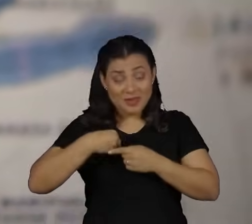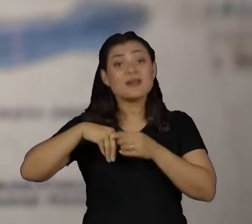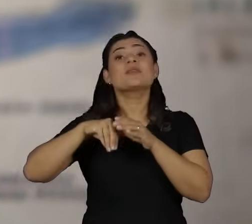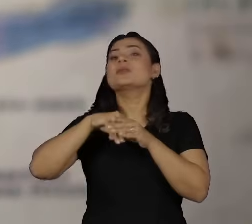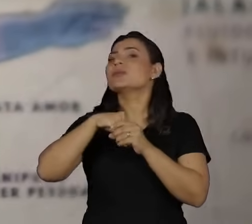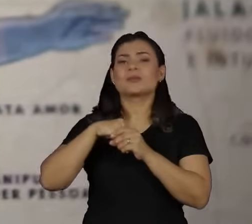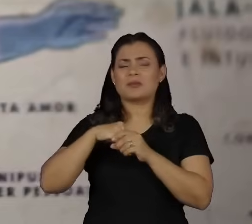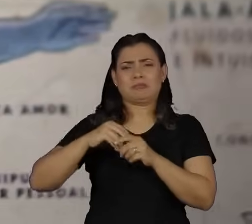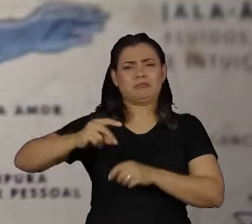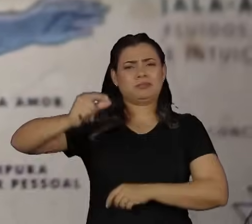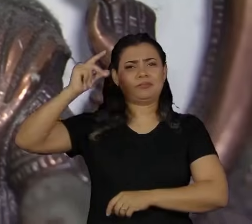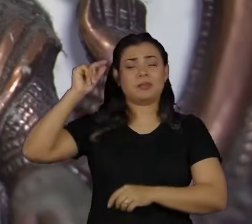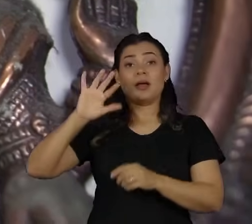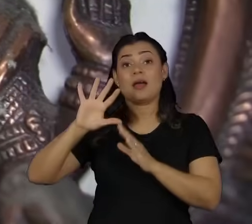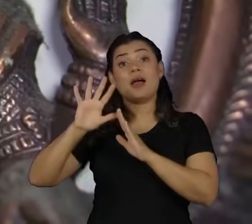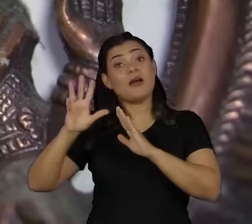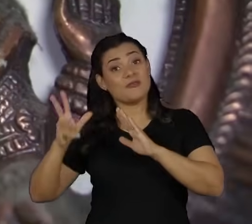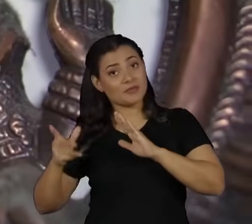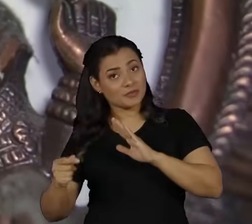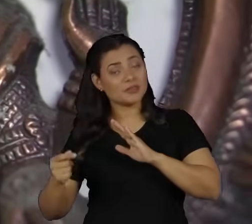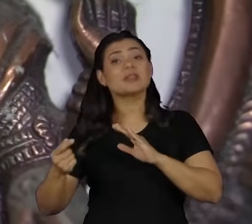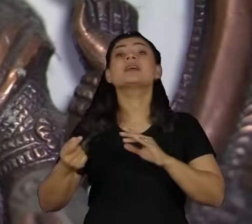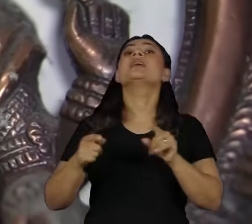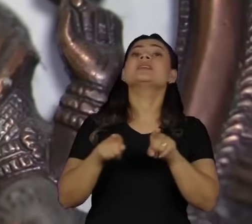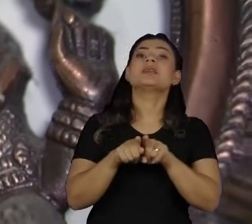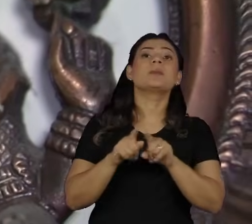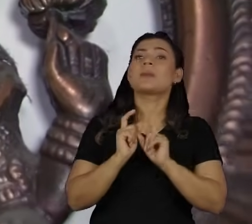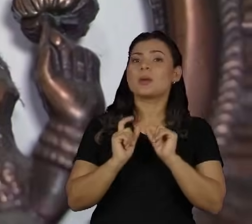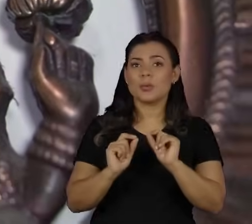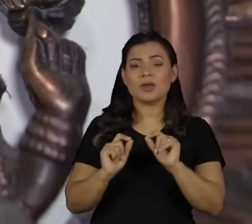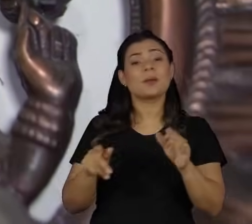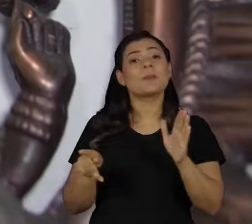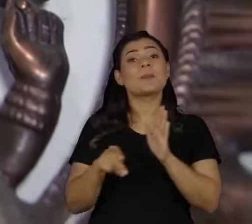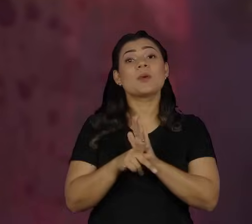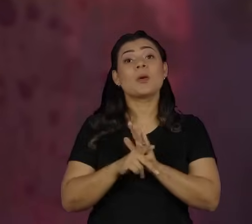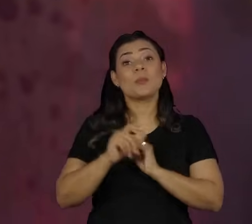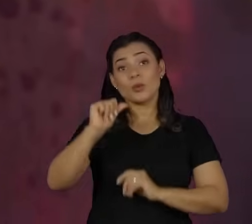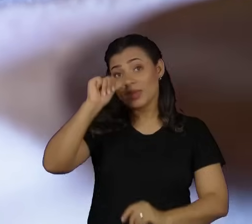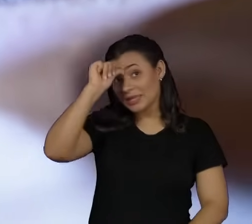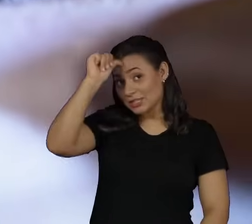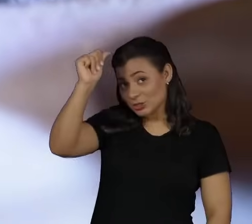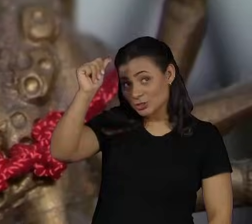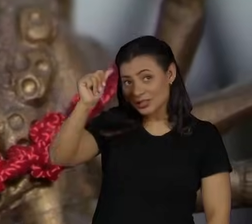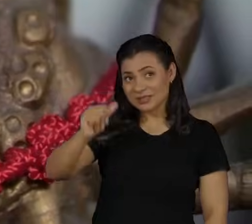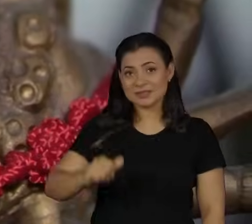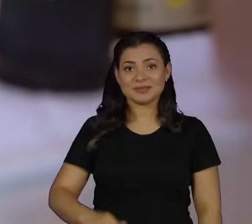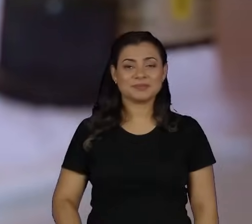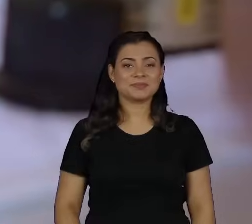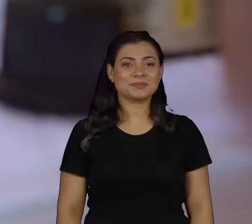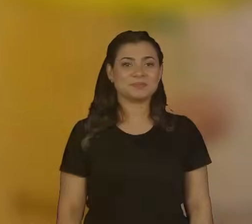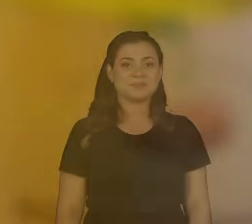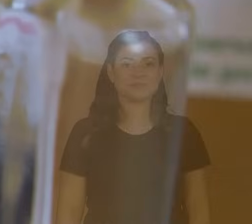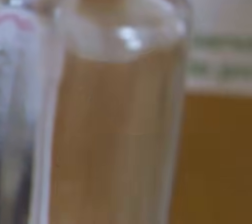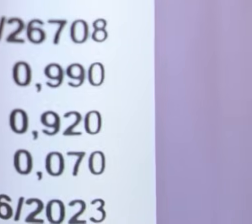conhecimento milenar indiano, que é ayurvédica. Vem comigo.